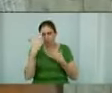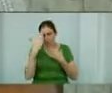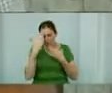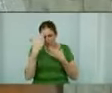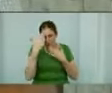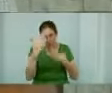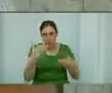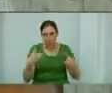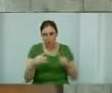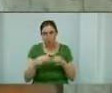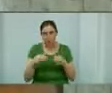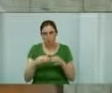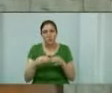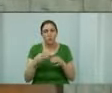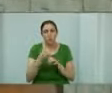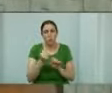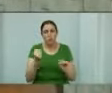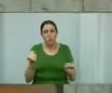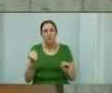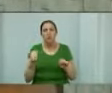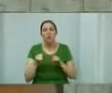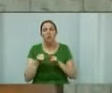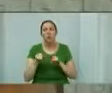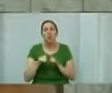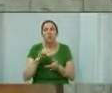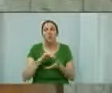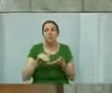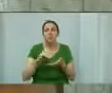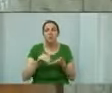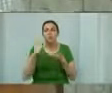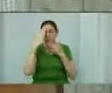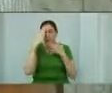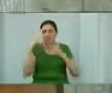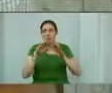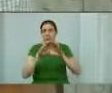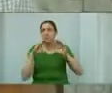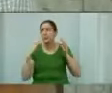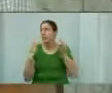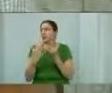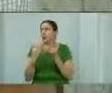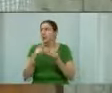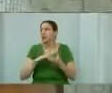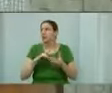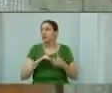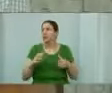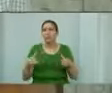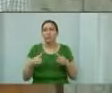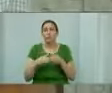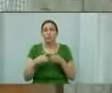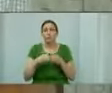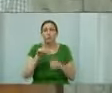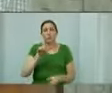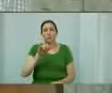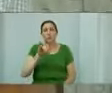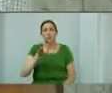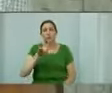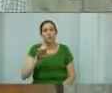à equipe, em teu nome, agradecer a todos os secretários que estão aqui, à comunidade, ao Grupo Gilé, que está aqui, olha só, eita!